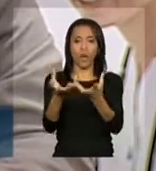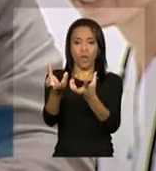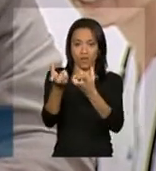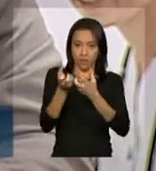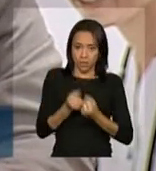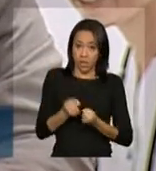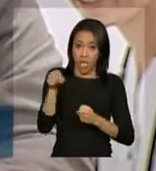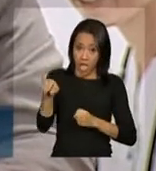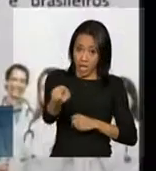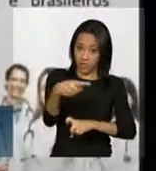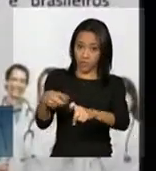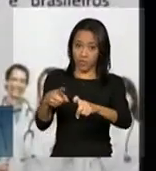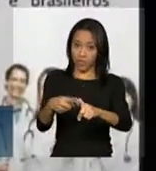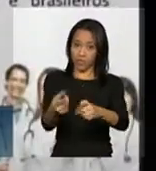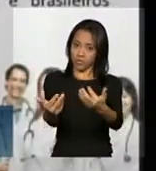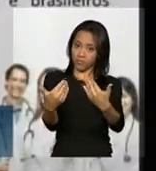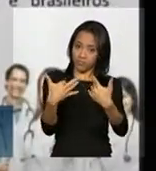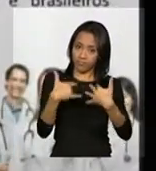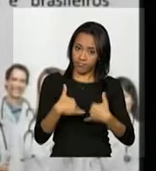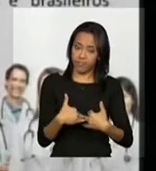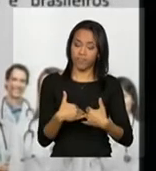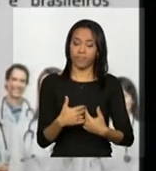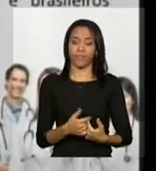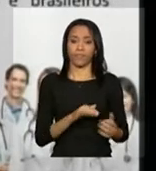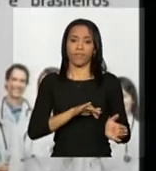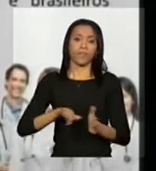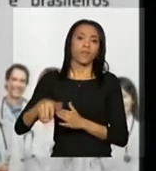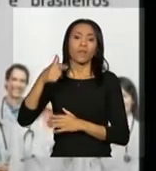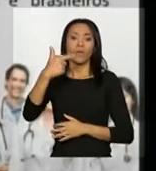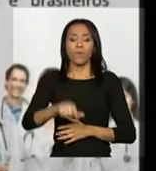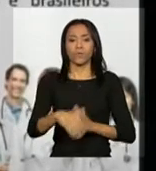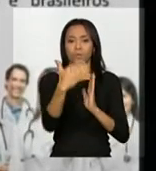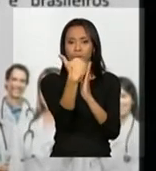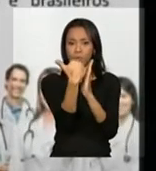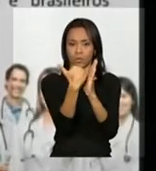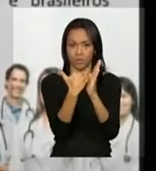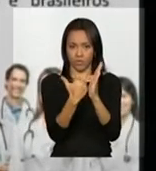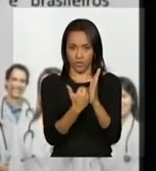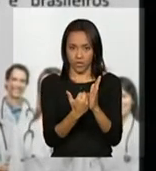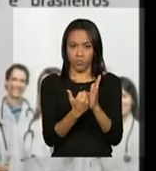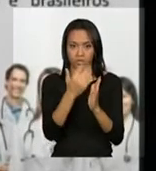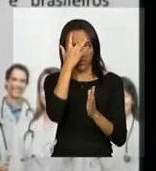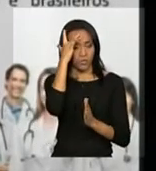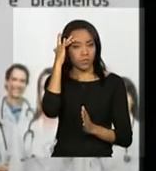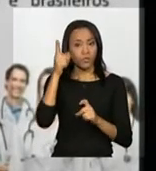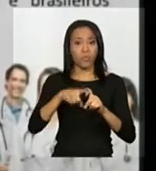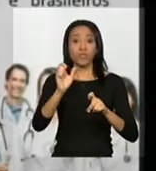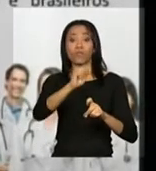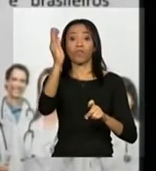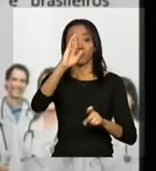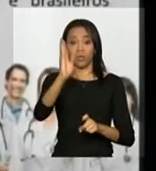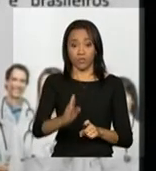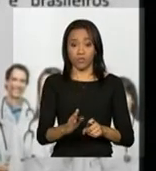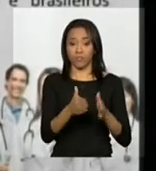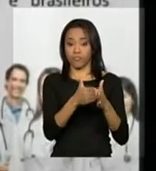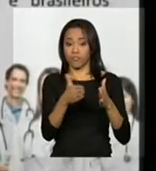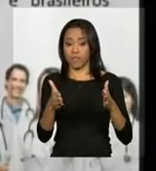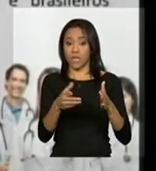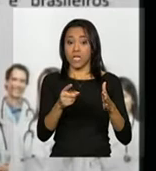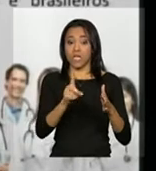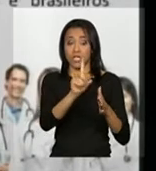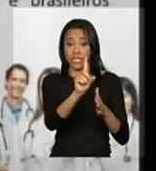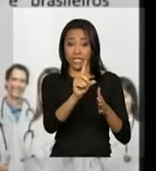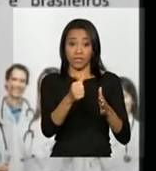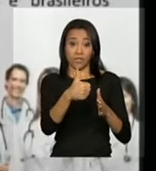outubro próximo No Dia em relação ao cronograma dos Estrangeiros eh no dia 13 de setembro